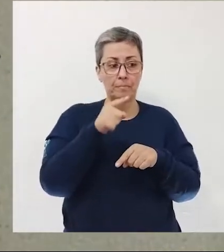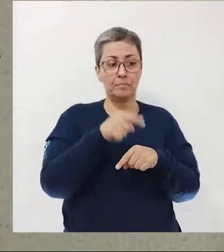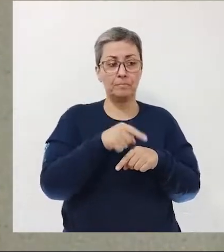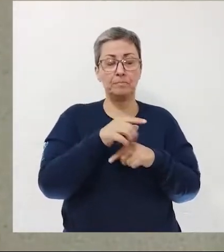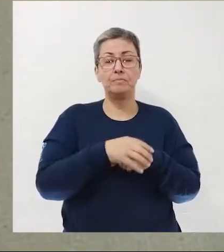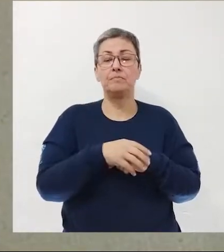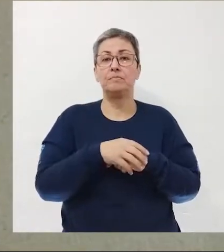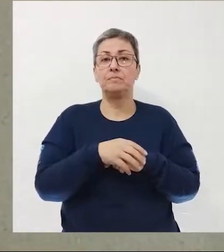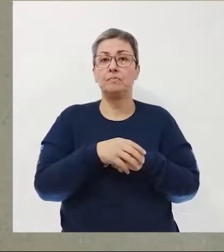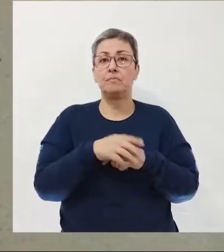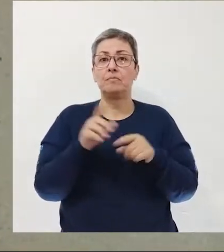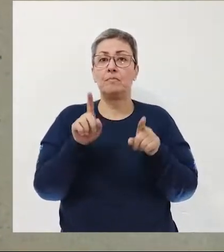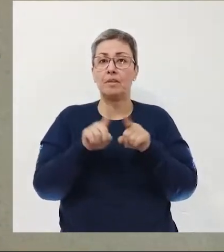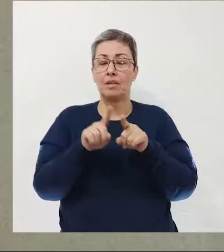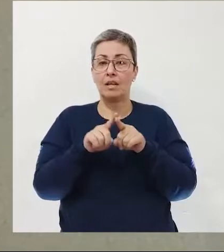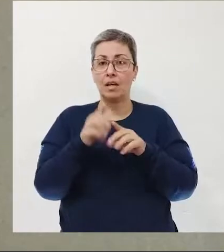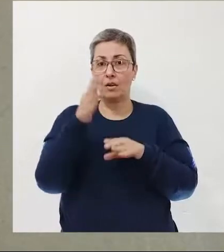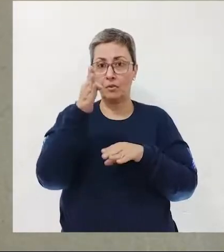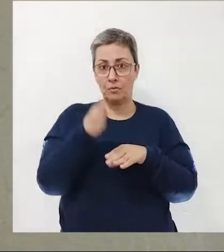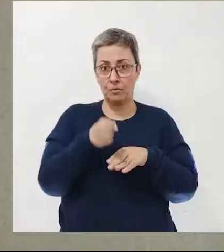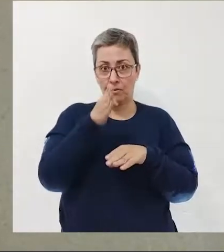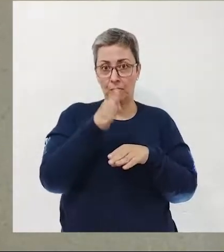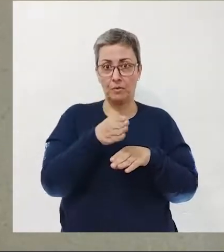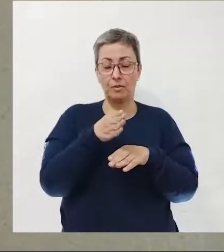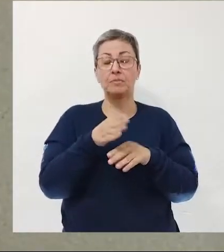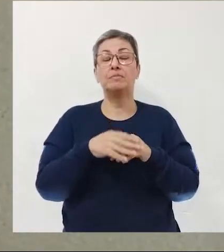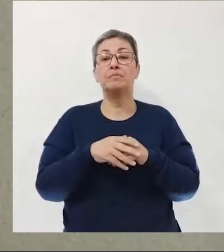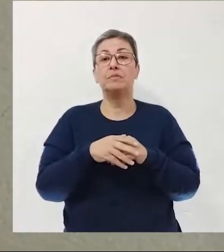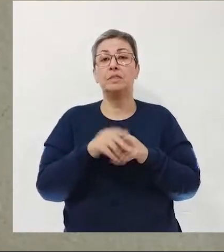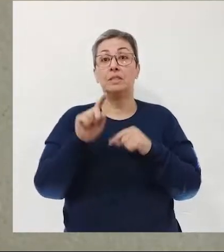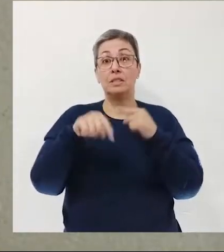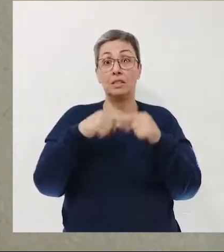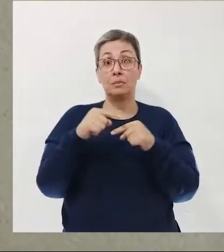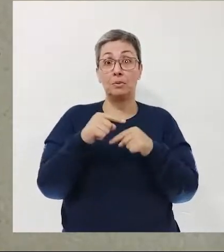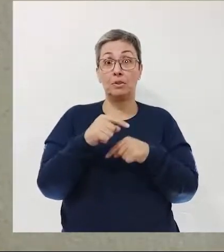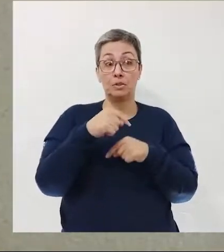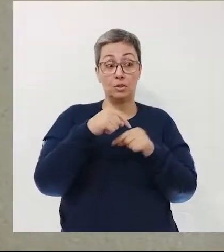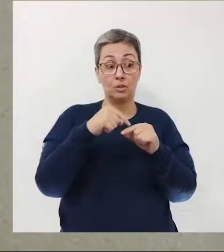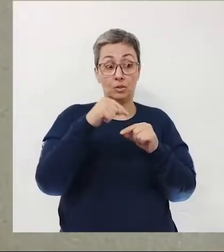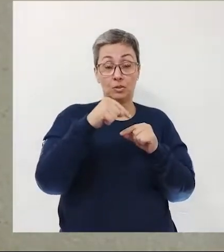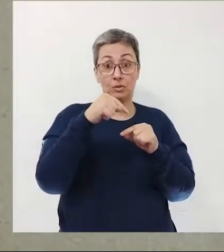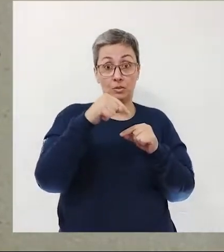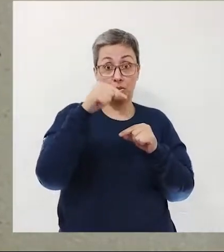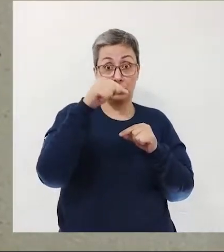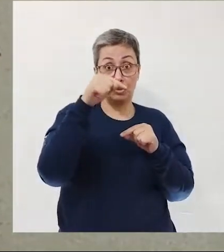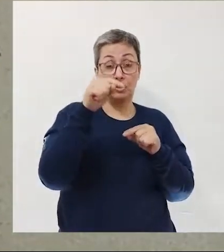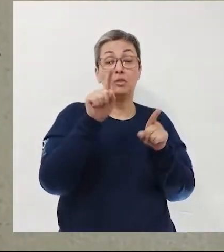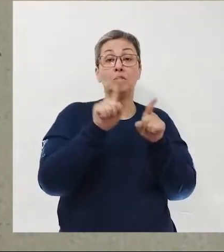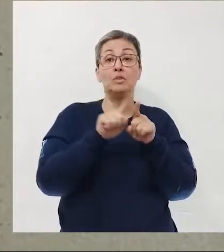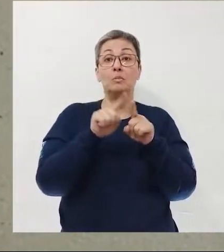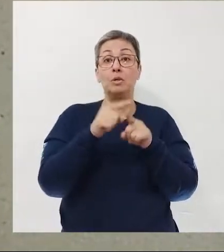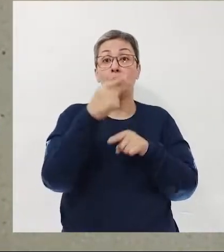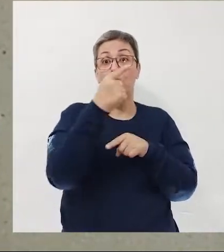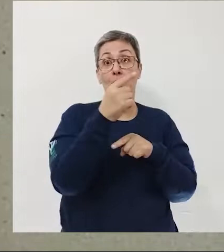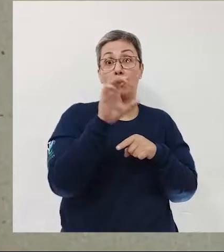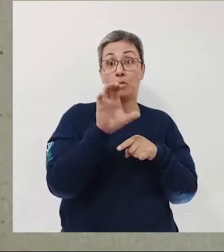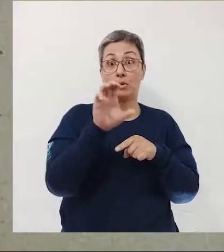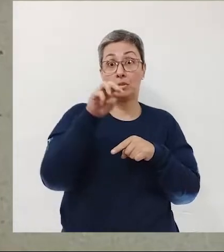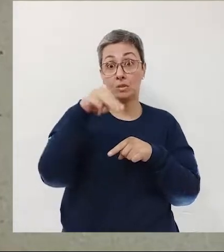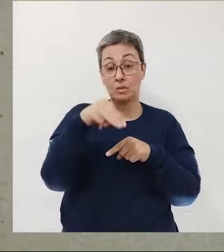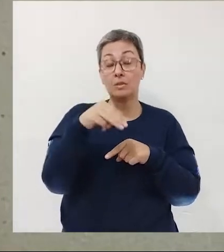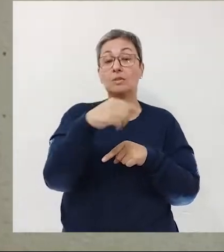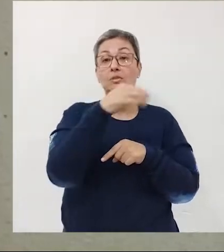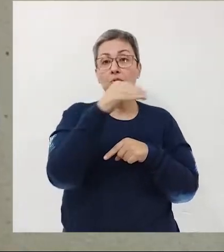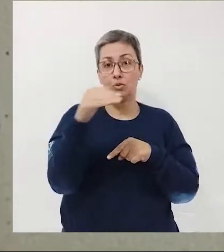Risquei de forma vertical e depois medi aqui ao lado também a cada